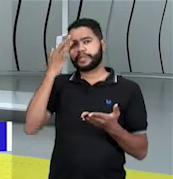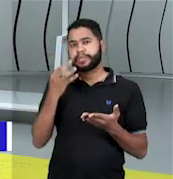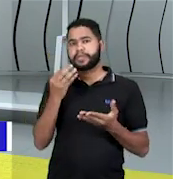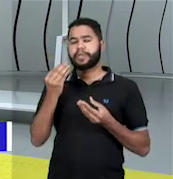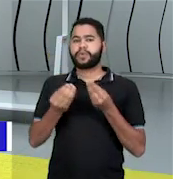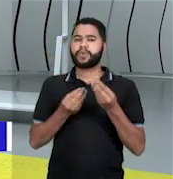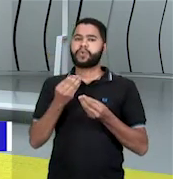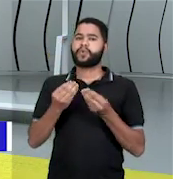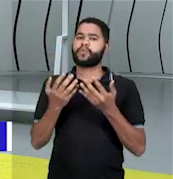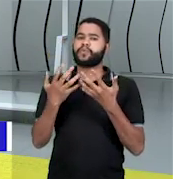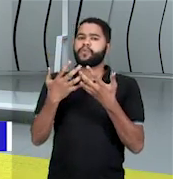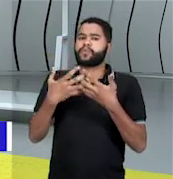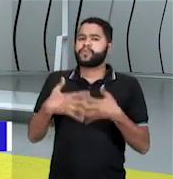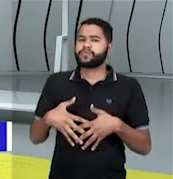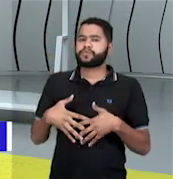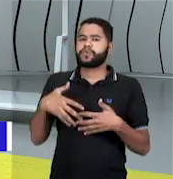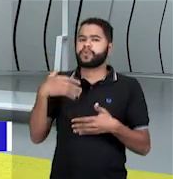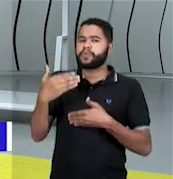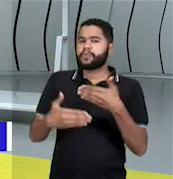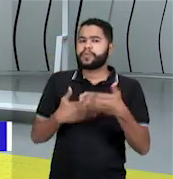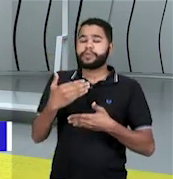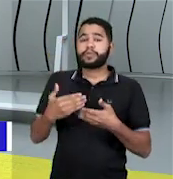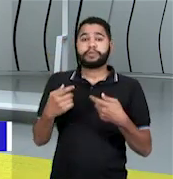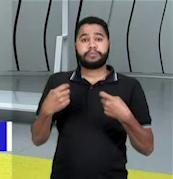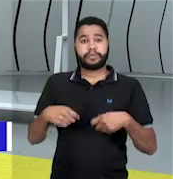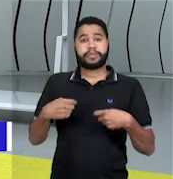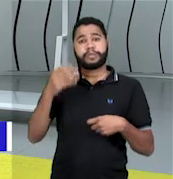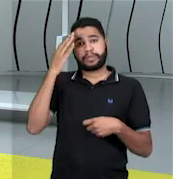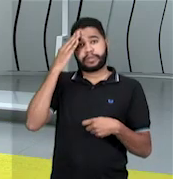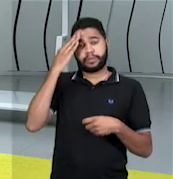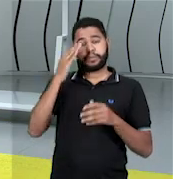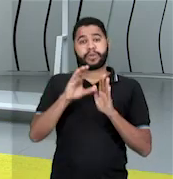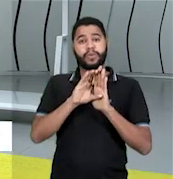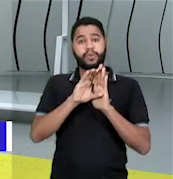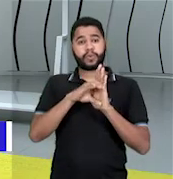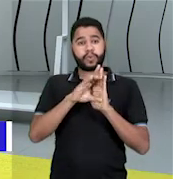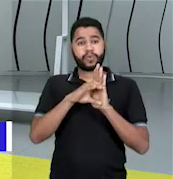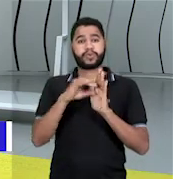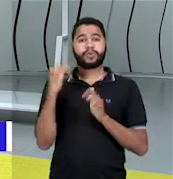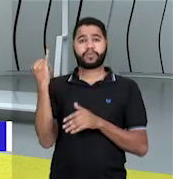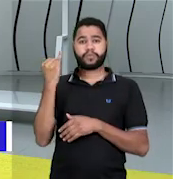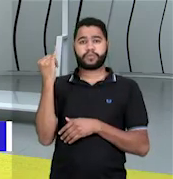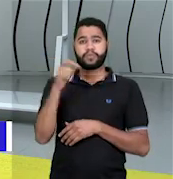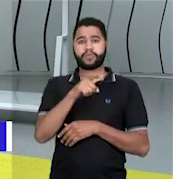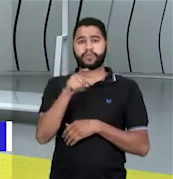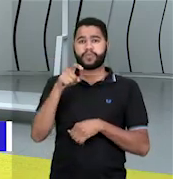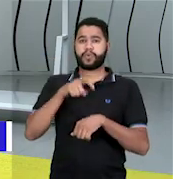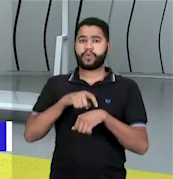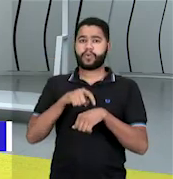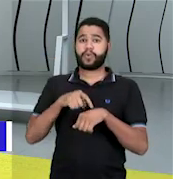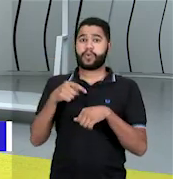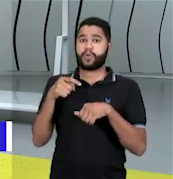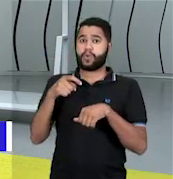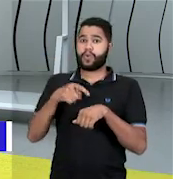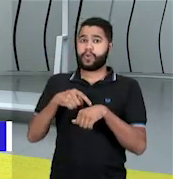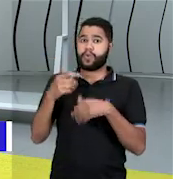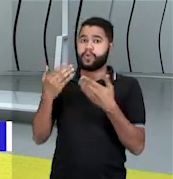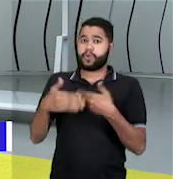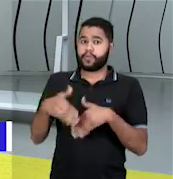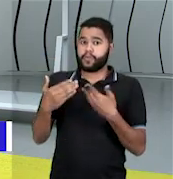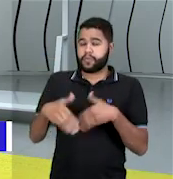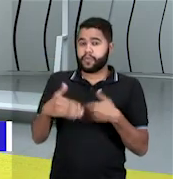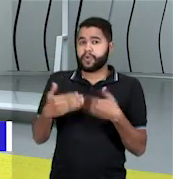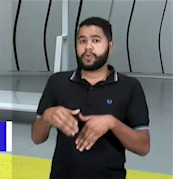esse processo, a gente primeiramente tem que saber alguns conceitos importantíssimos para você, na hora que for fazer a prova lá,